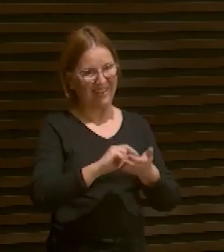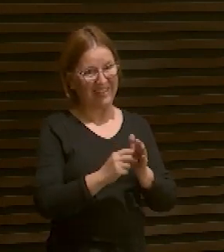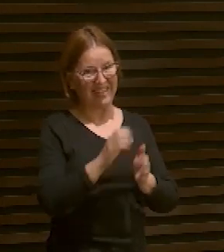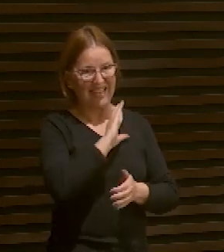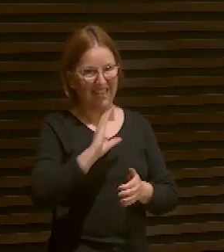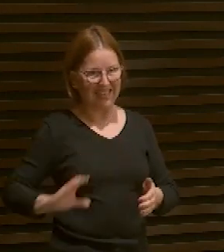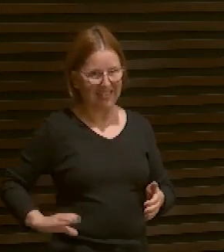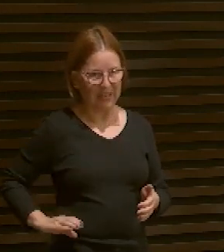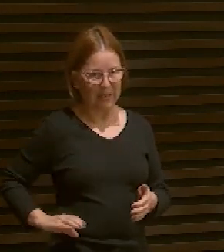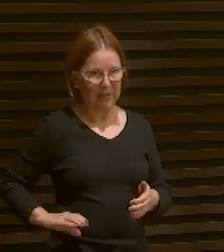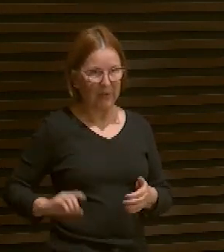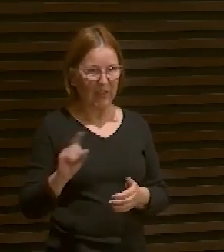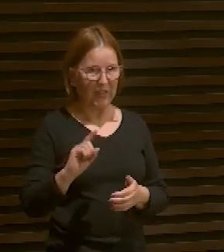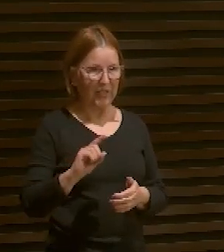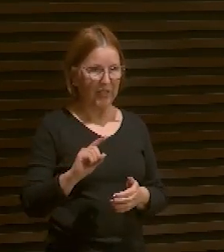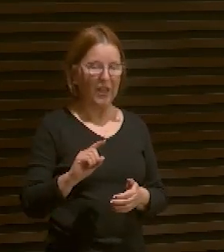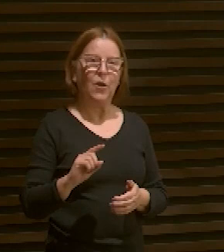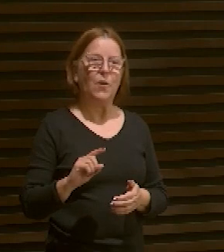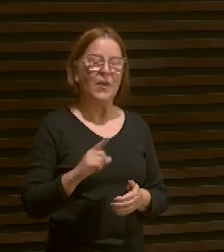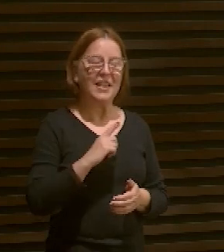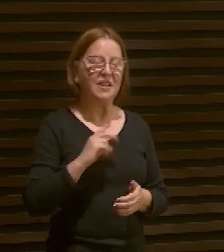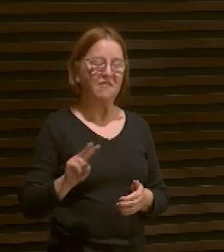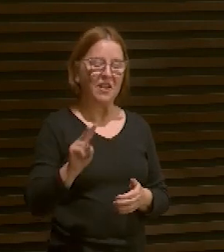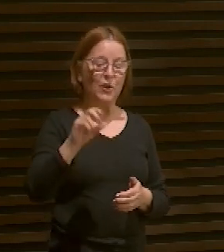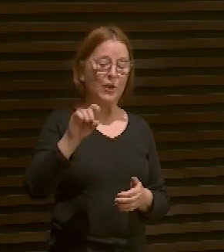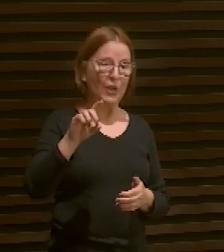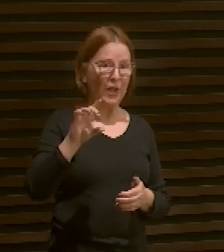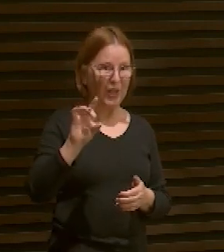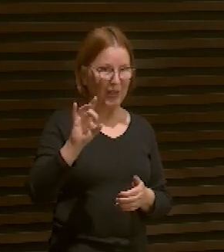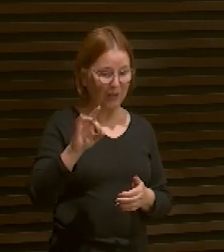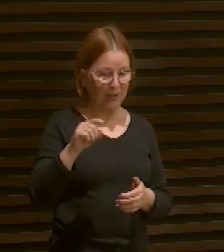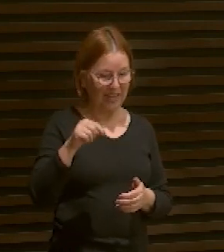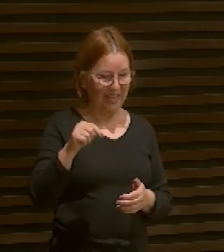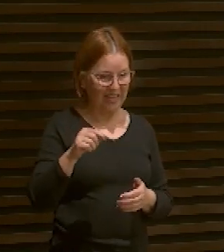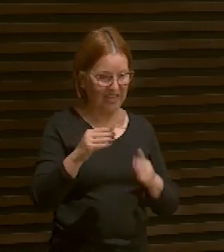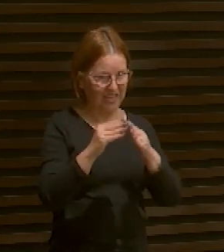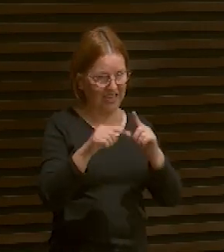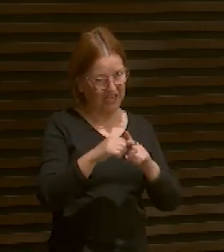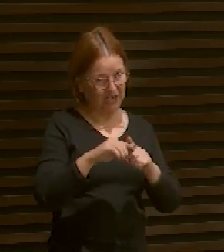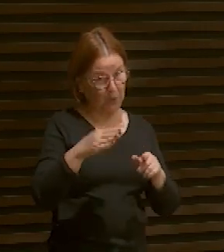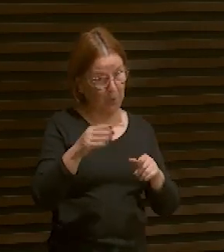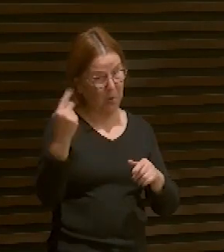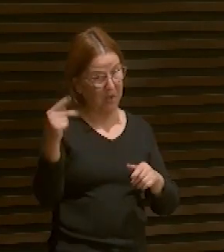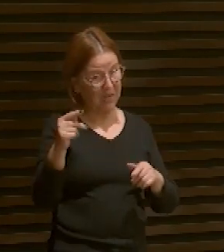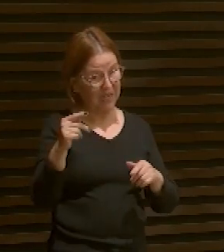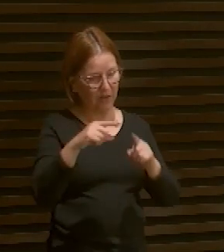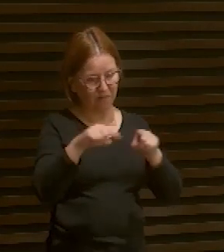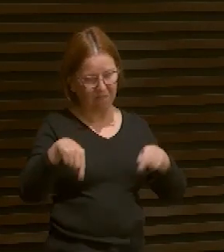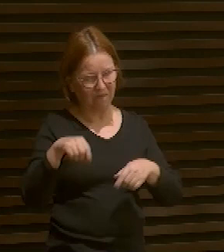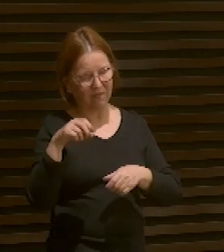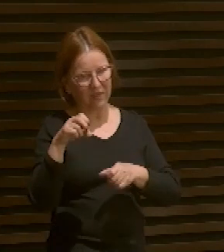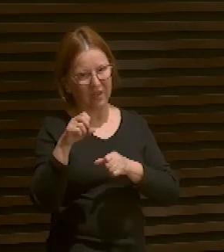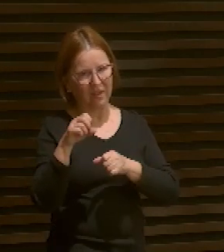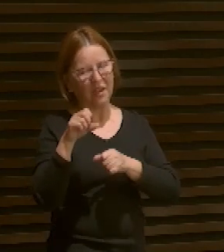validade somente aqui dentro da igreja, ou somente quando você está de joelhos no seu quarto. Ou nós temos uma